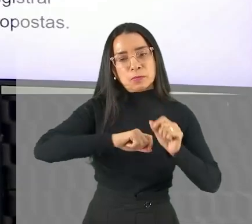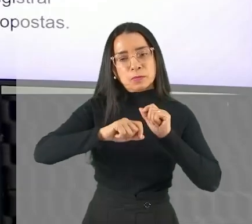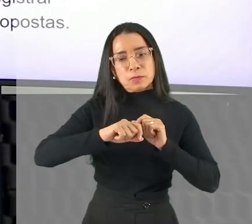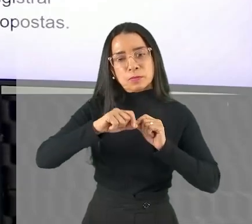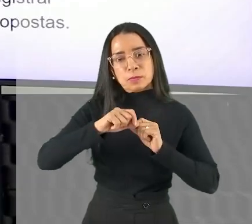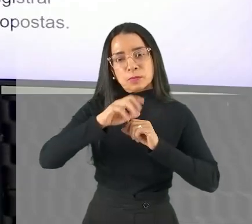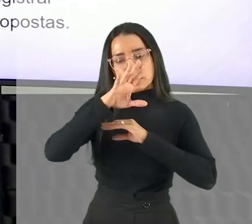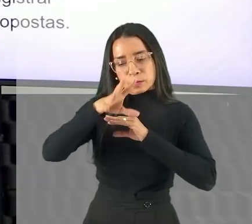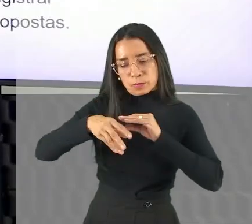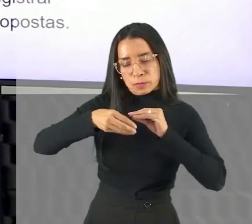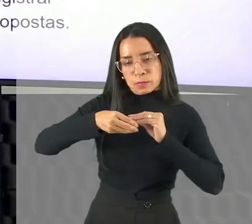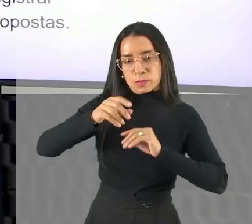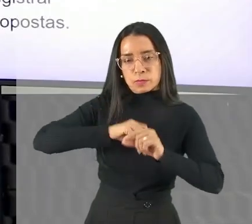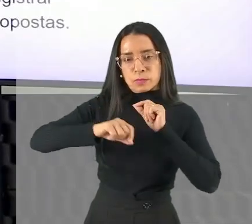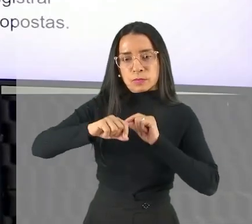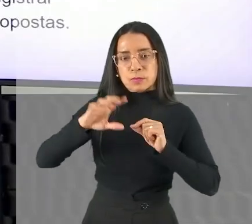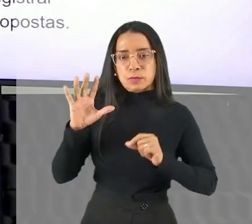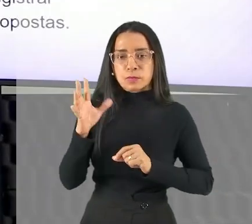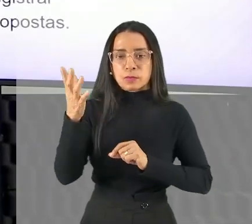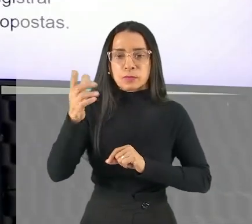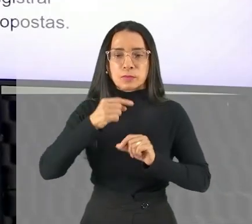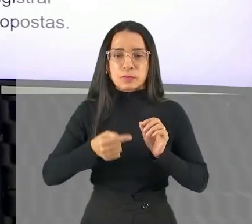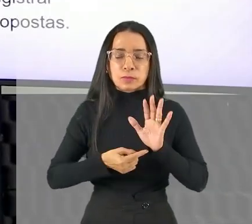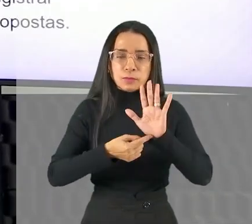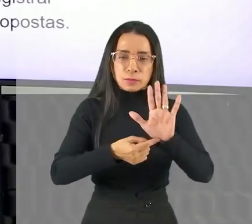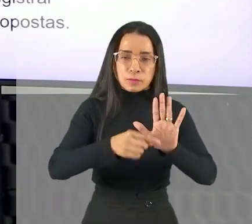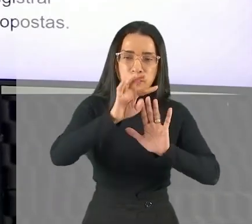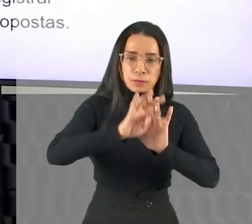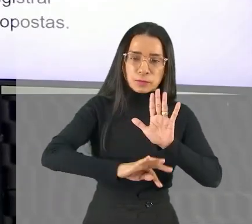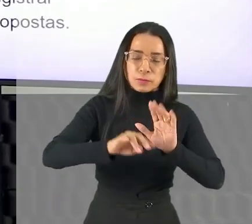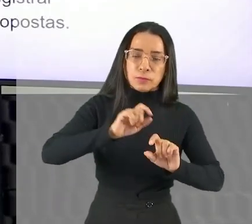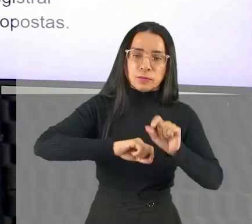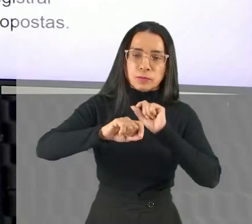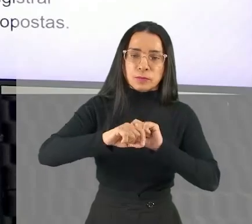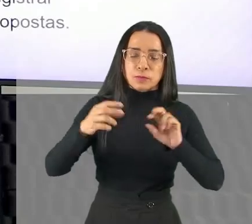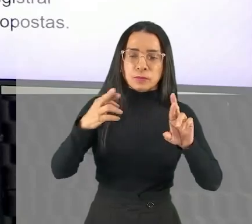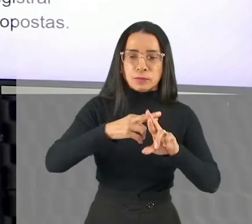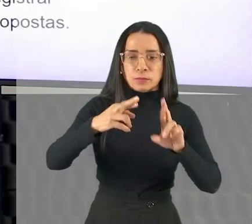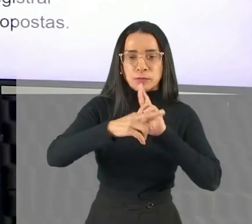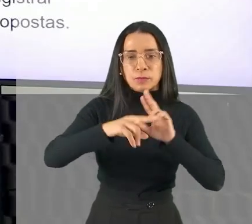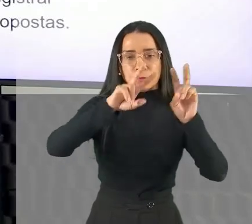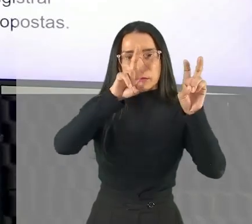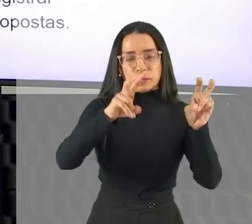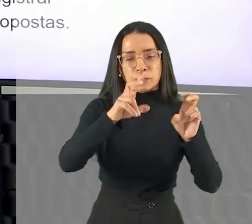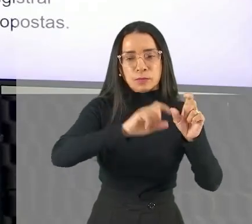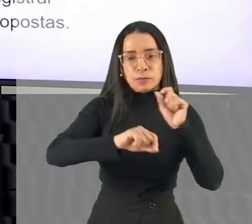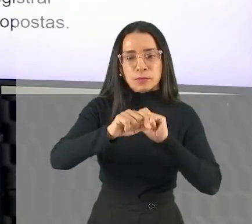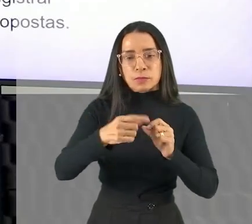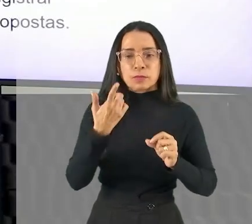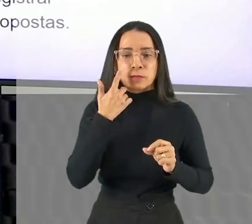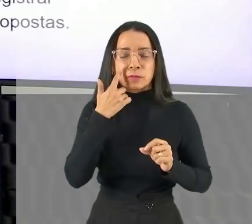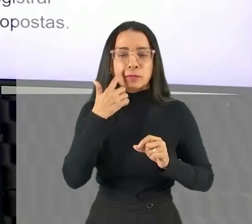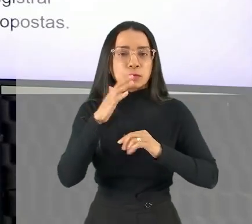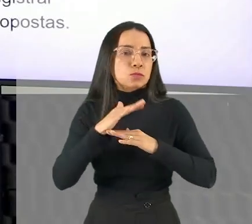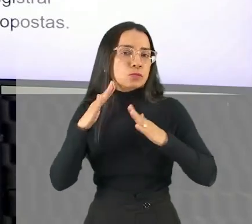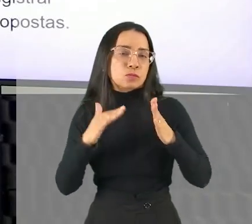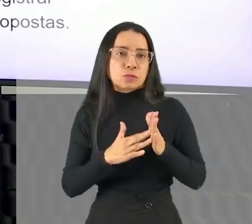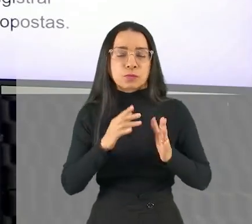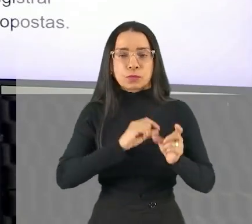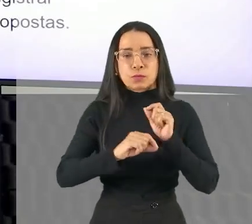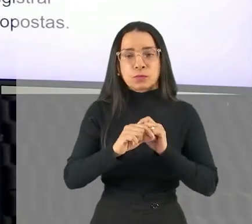somando aos fatos e aos argumentos que eu vou apresentar no texto. Então, isso está relacionado à citação. Então, considerando todo o